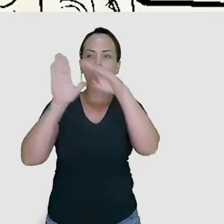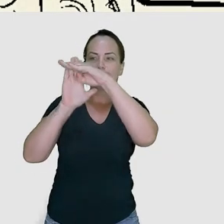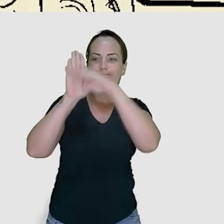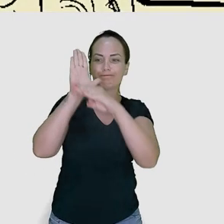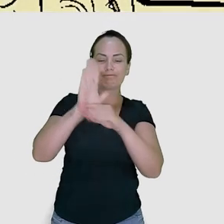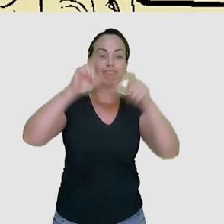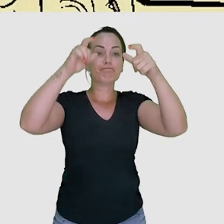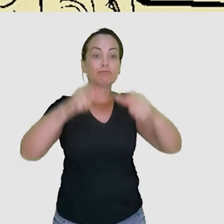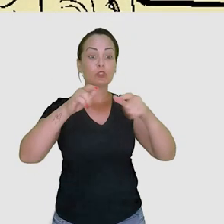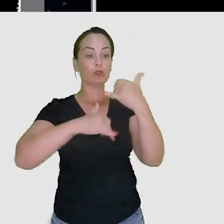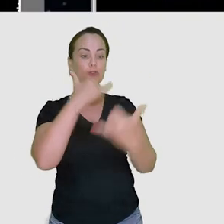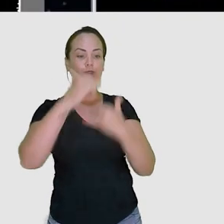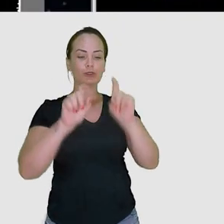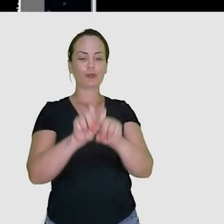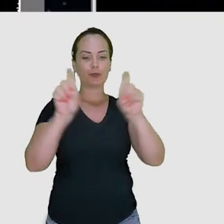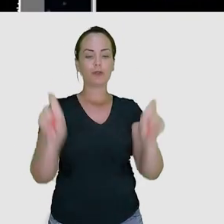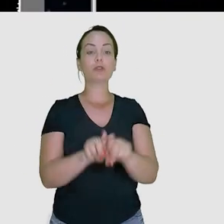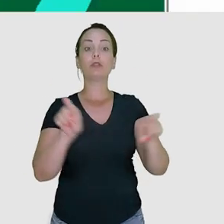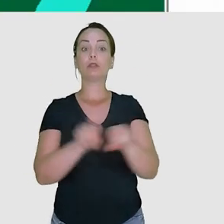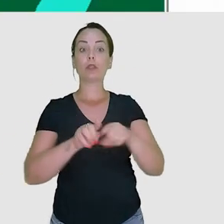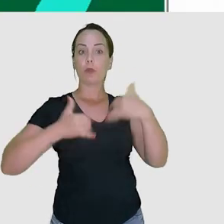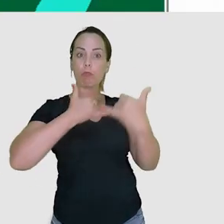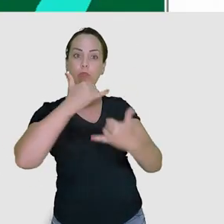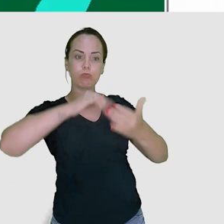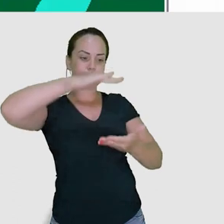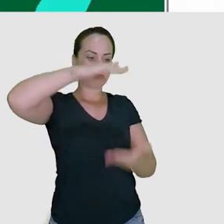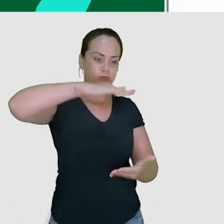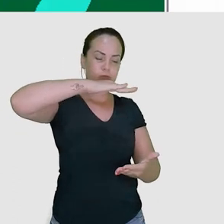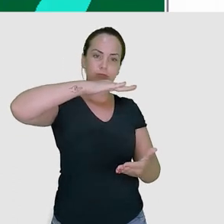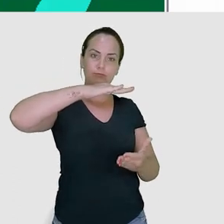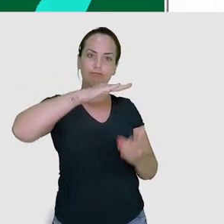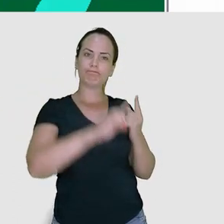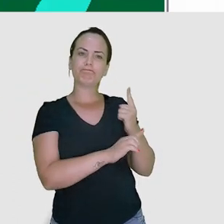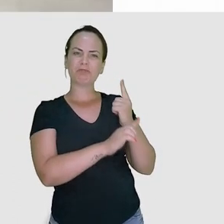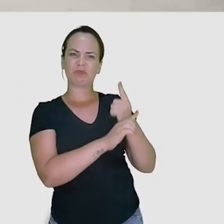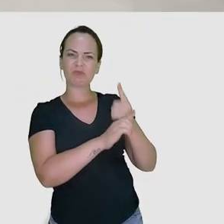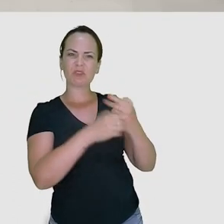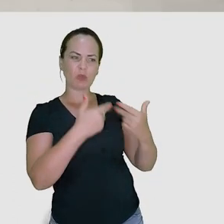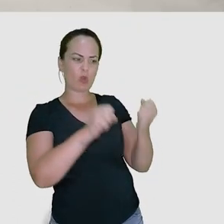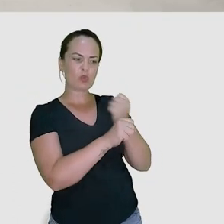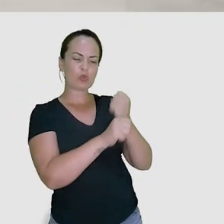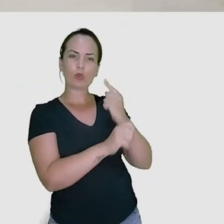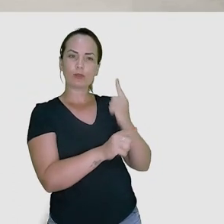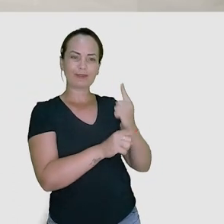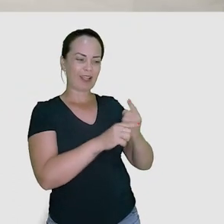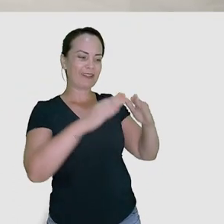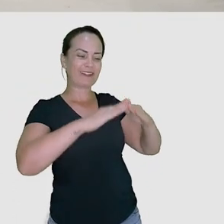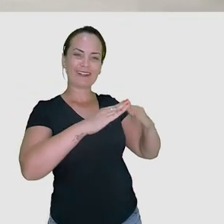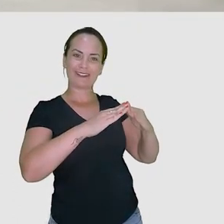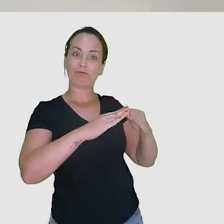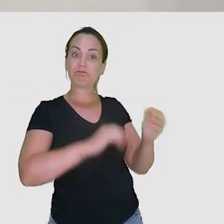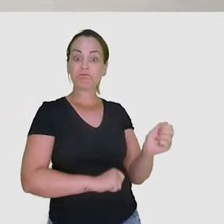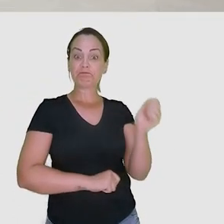ideias para a narrativa, criaram roteiro, cenário, jogos de computador e bonecos articulados produzidos com